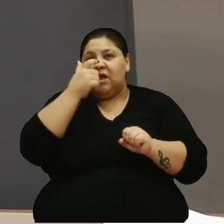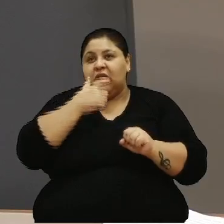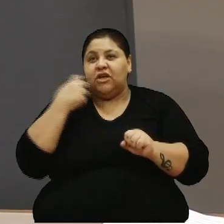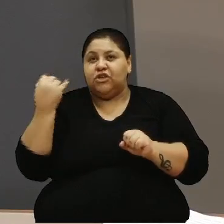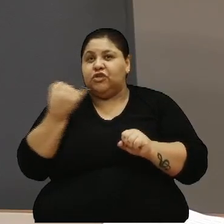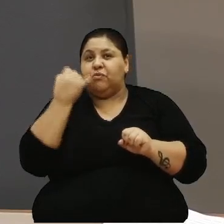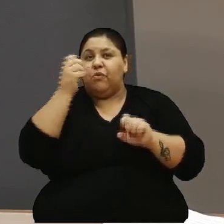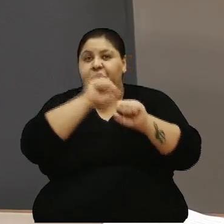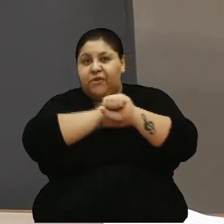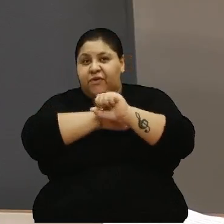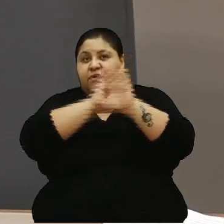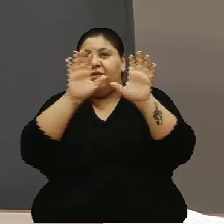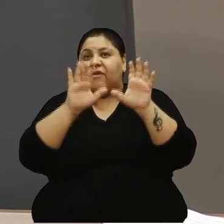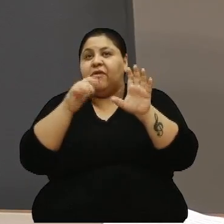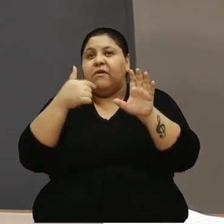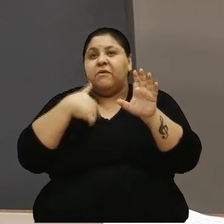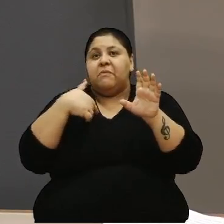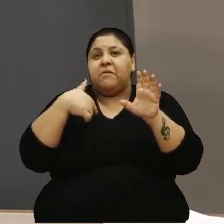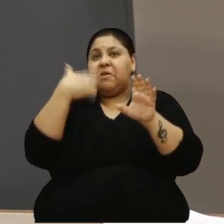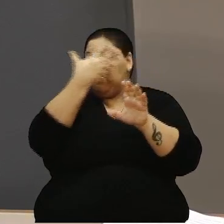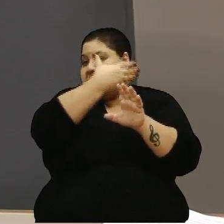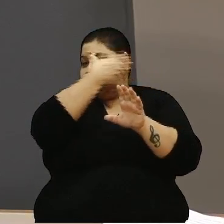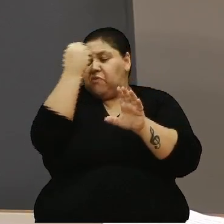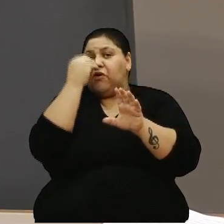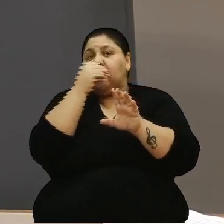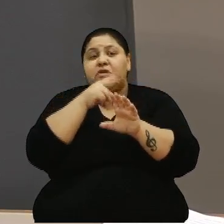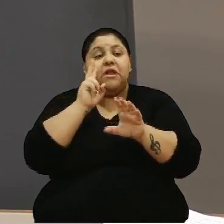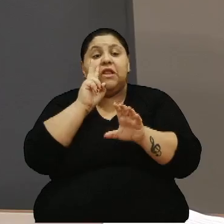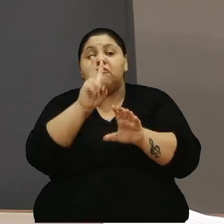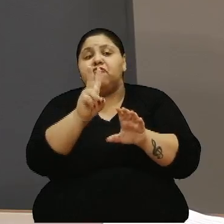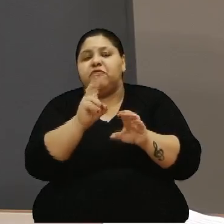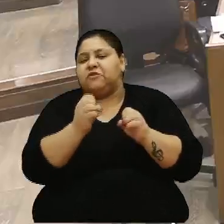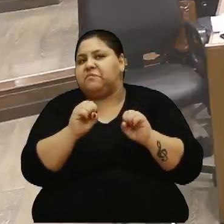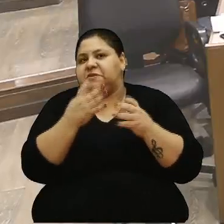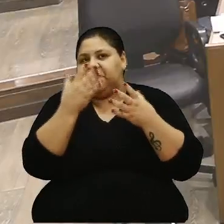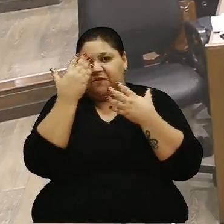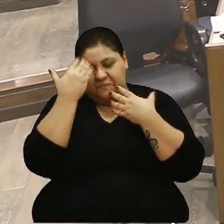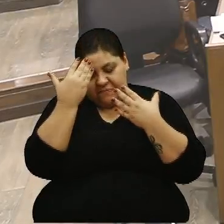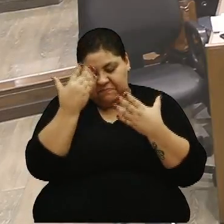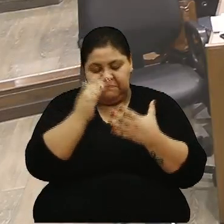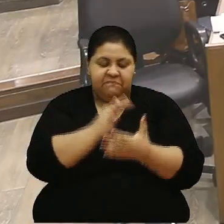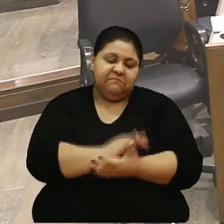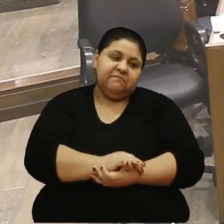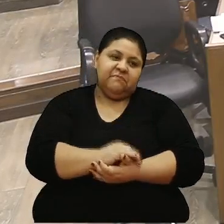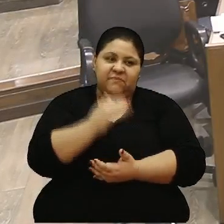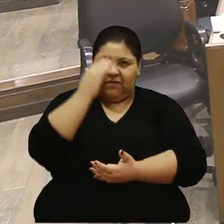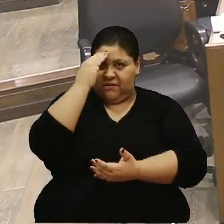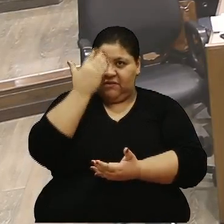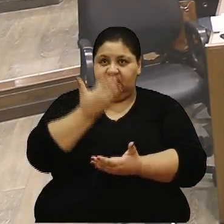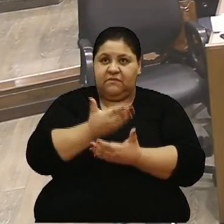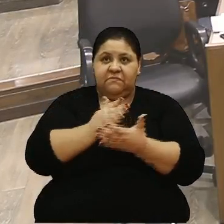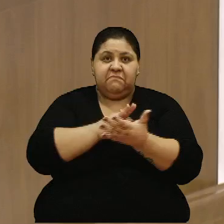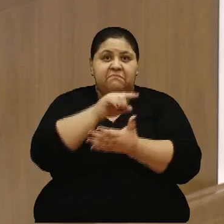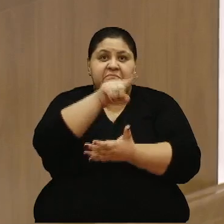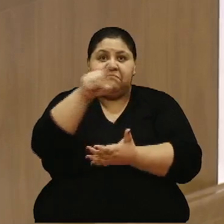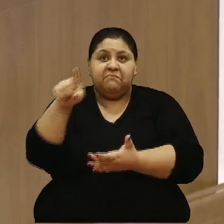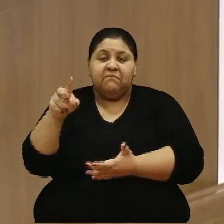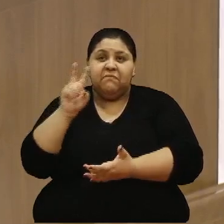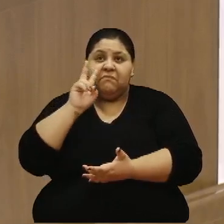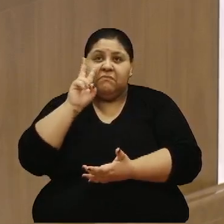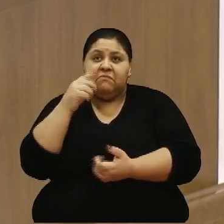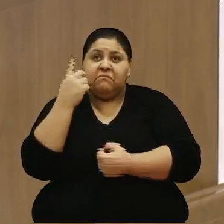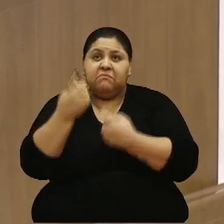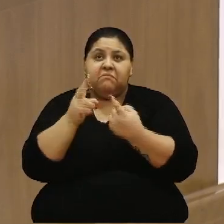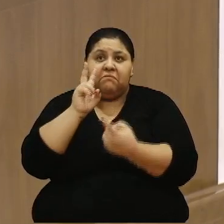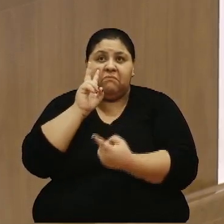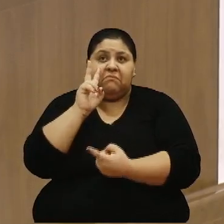claro e contanto que para mim passou batido sim, não vi sobre esse evento. Obrigado, vereador. Acredito que nenhum dos vereadores tenha visto, se algum